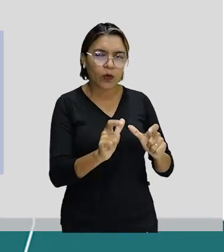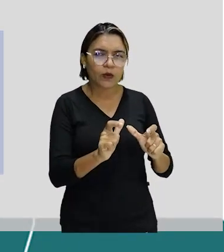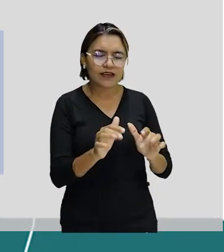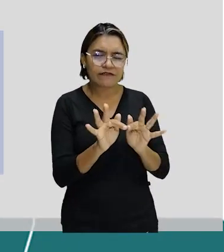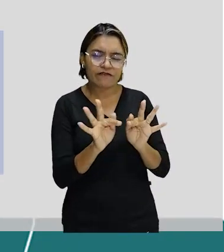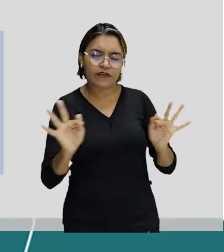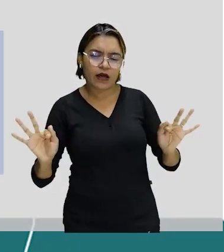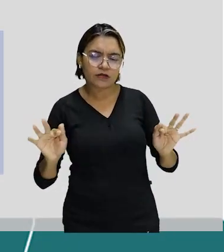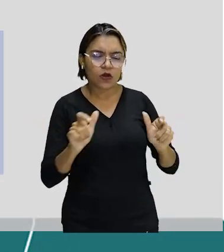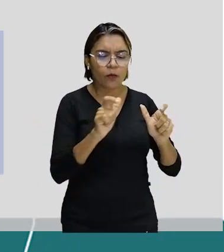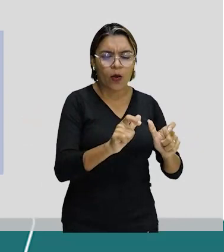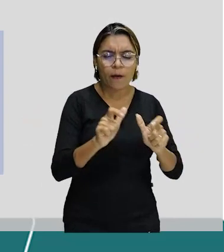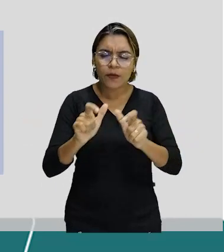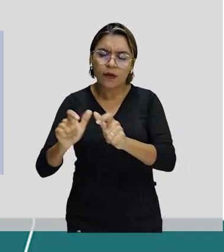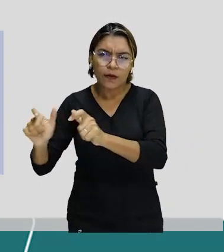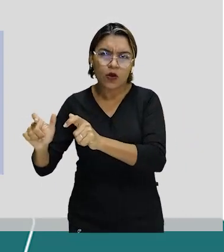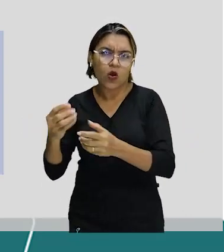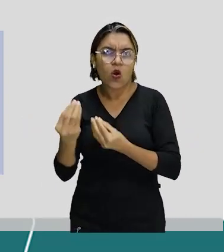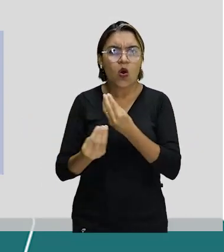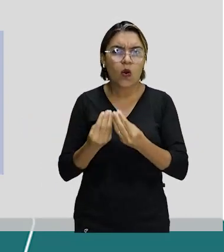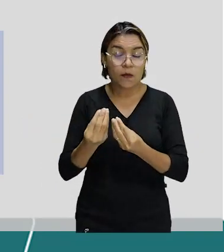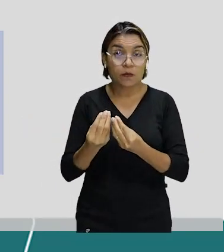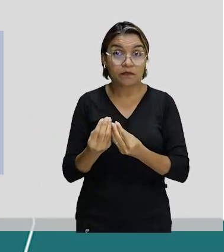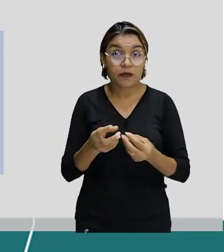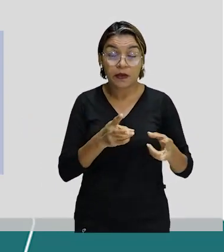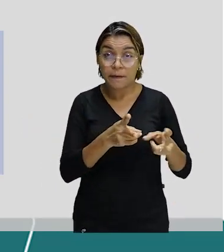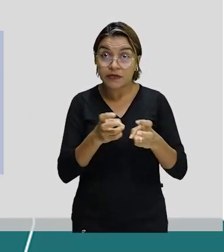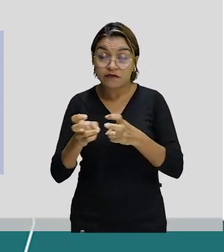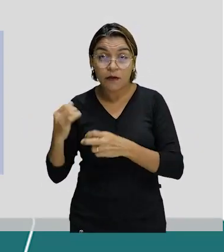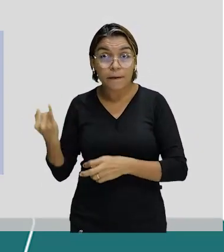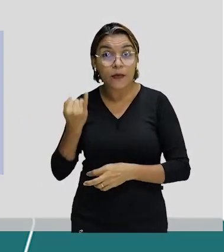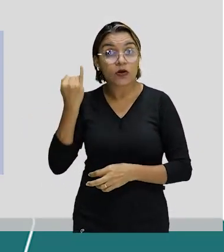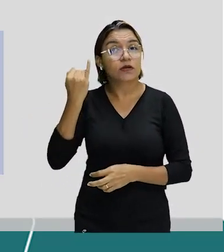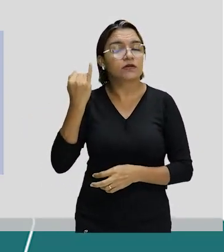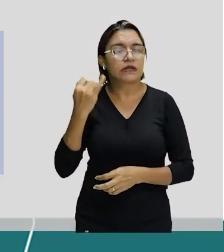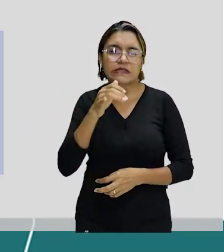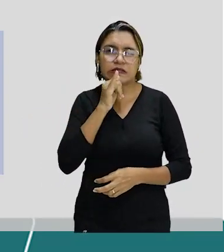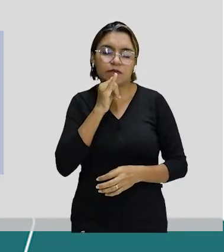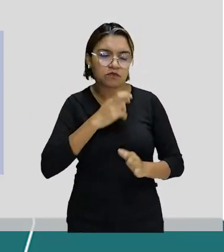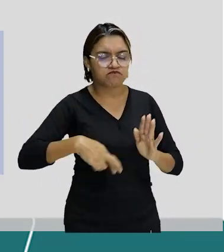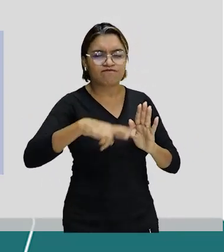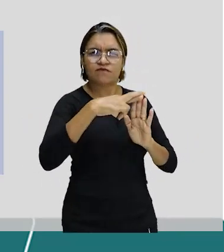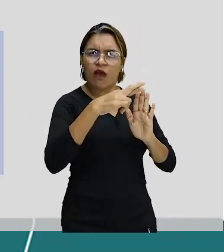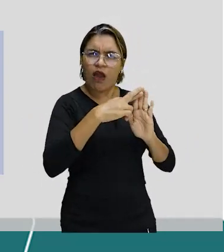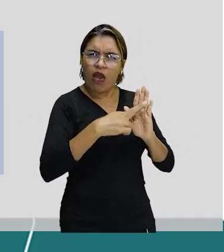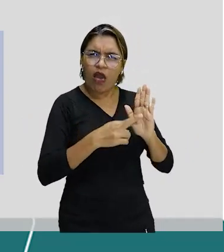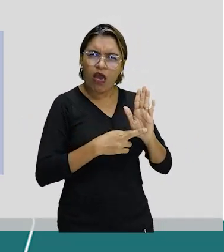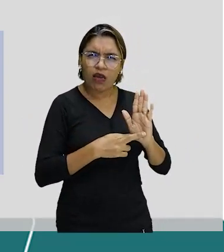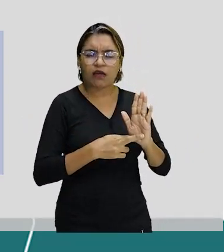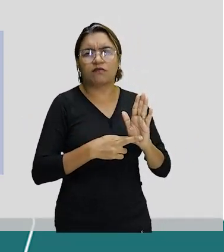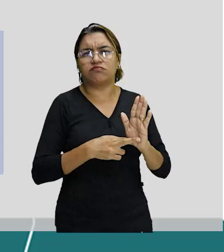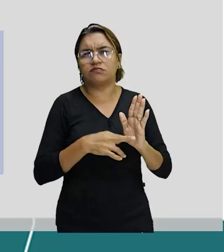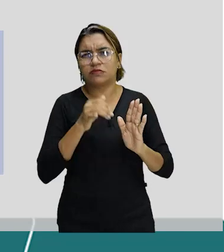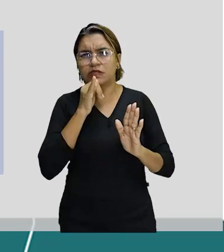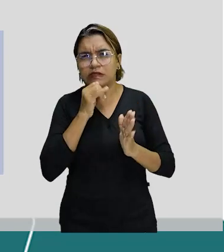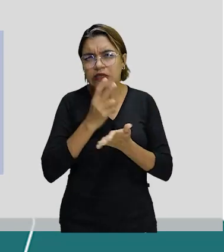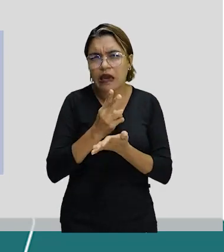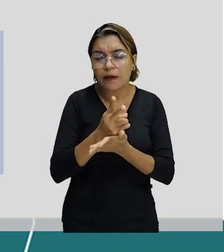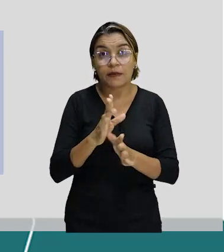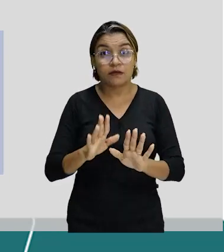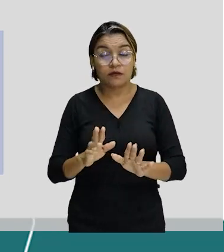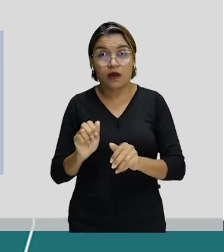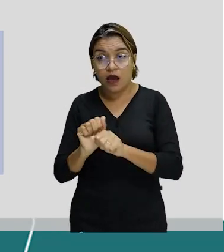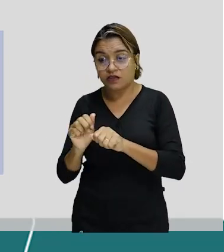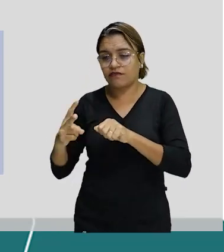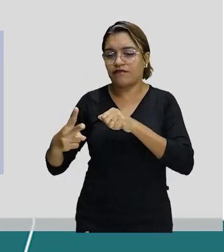vou utilizar esses advérbios, é importante observar que não existe uma regrinha pré-definida, por exemplo, esse tipo de